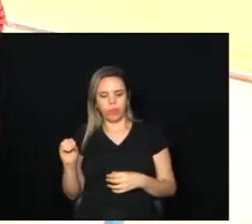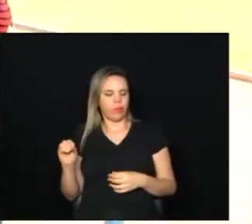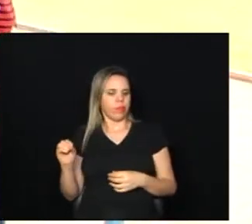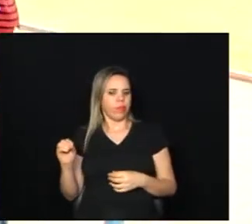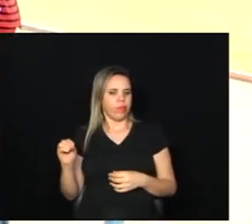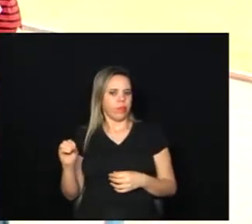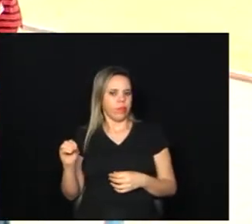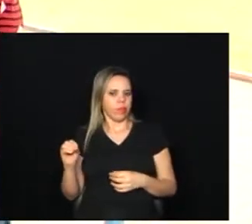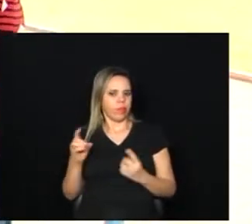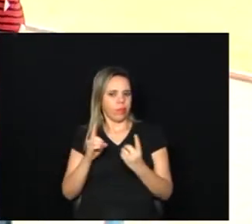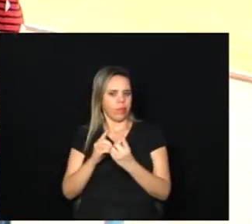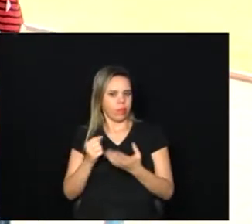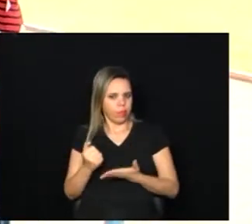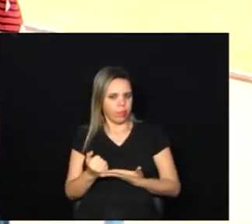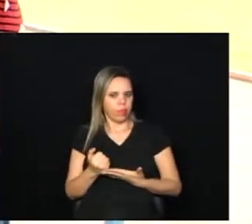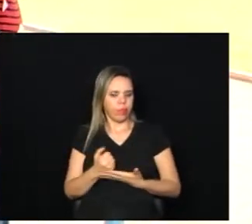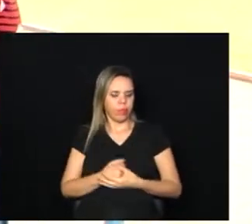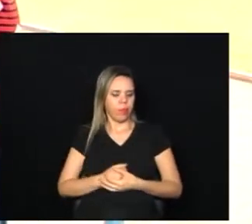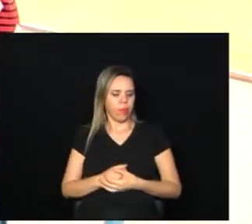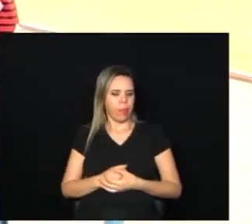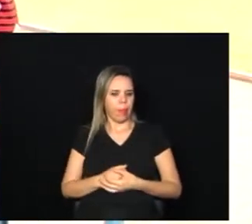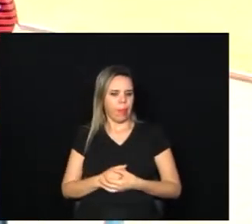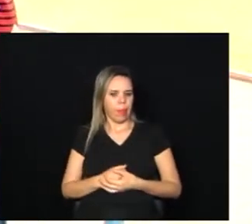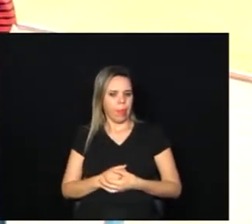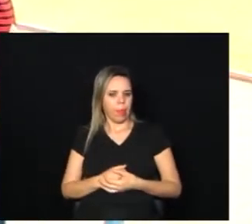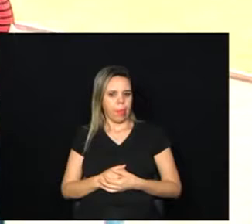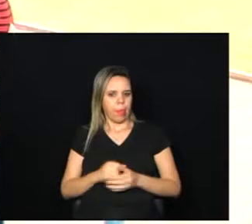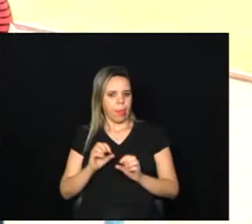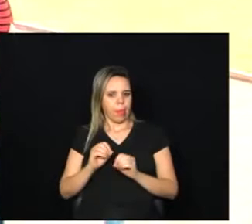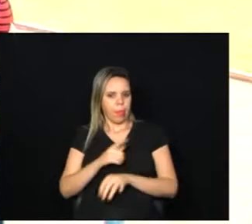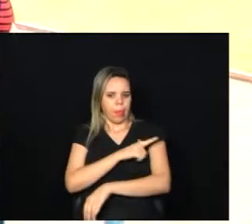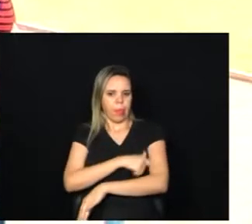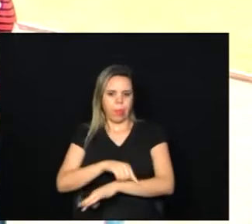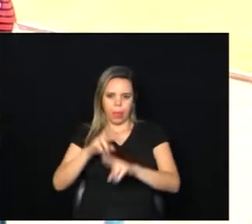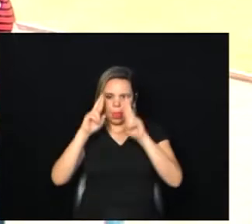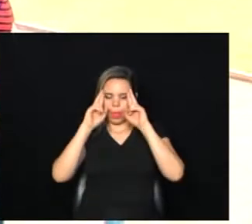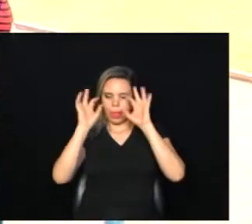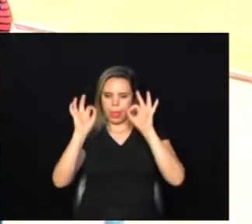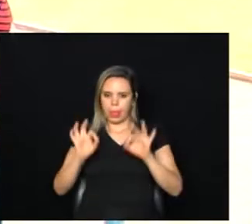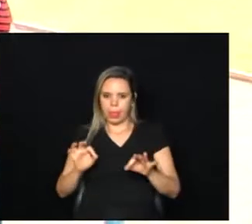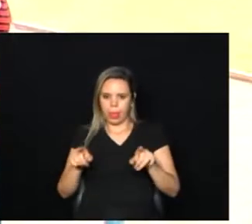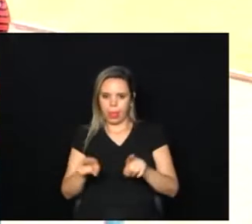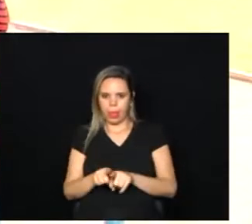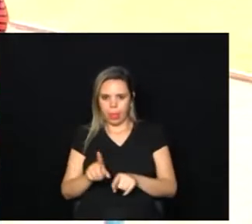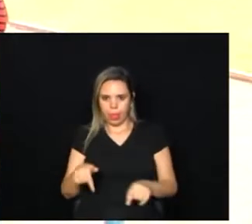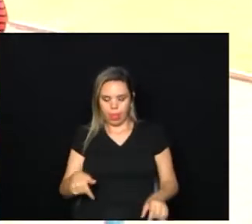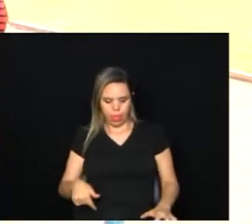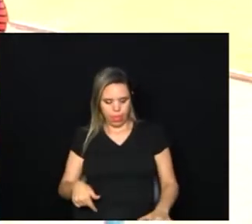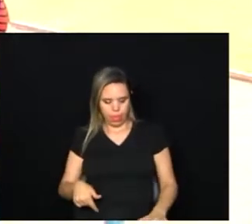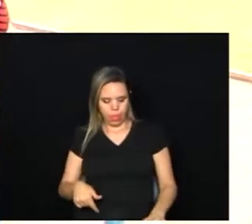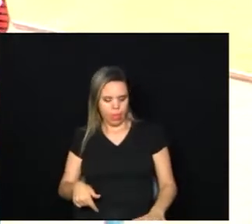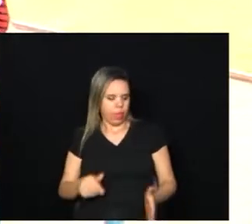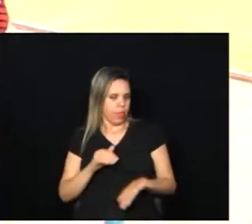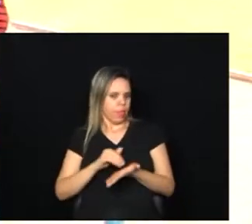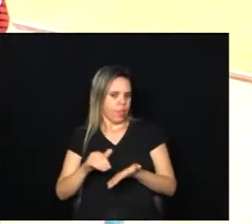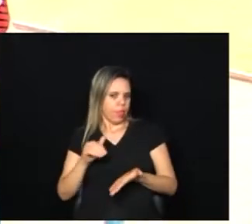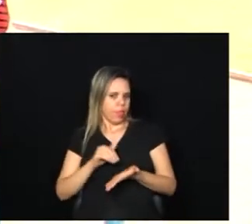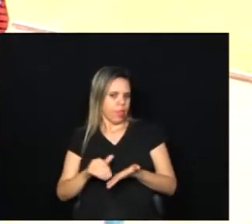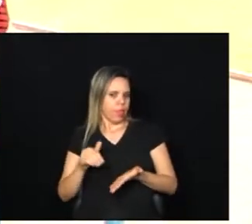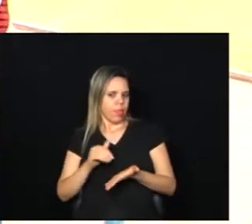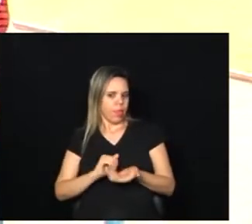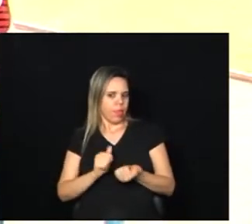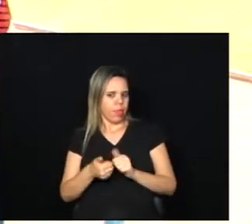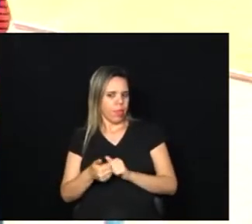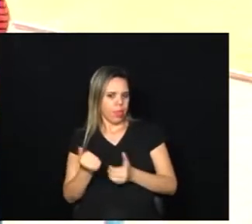também atendeu a gente aí com muita educação e respeito, e também ele, por ser secretário de esporte, está